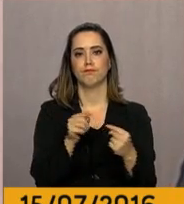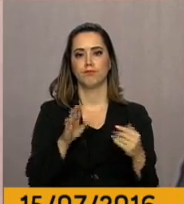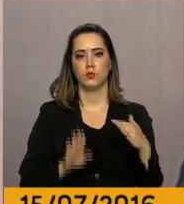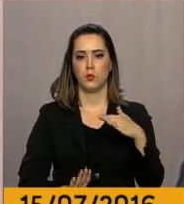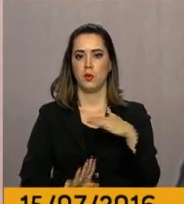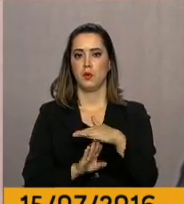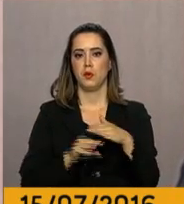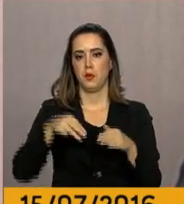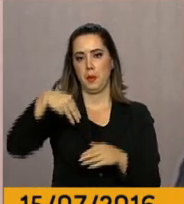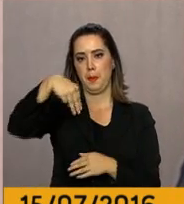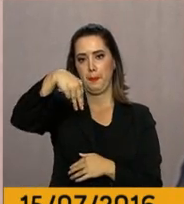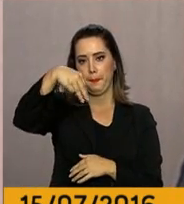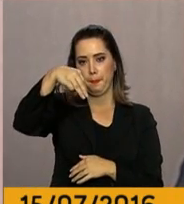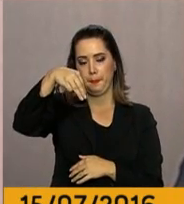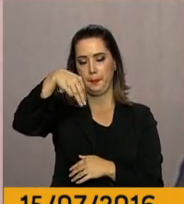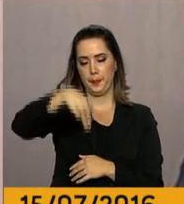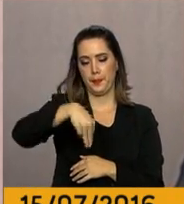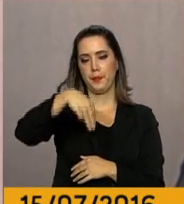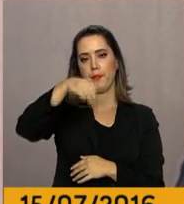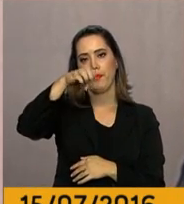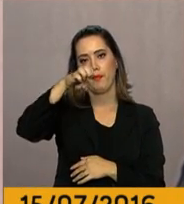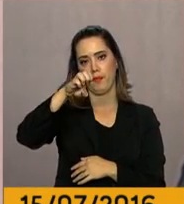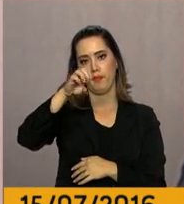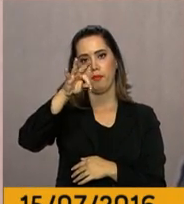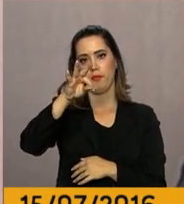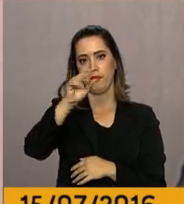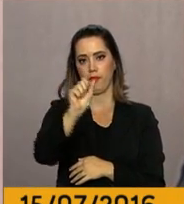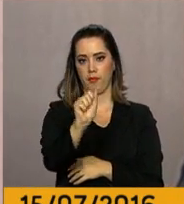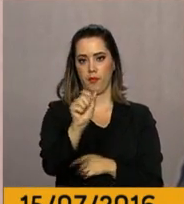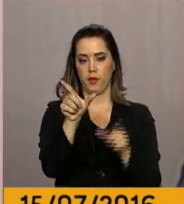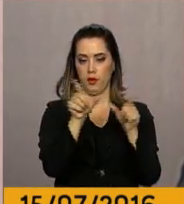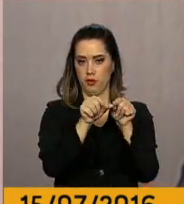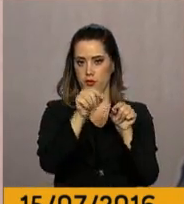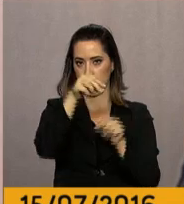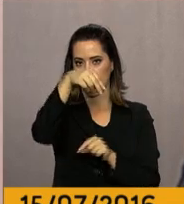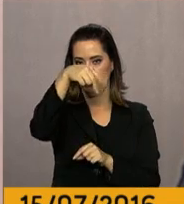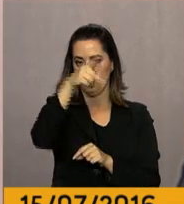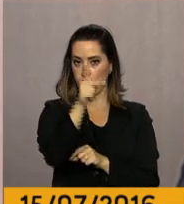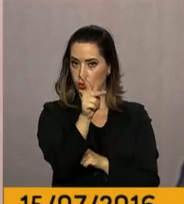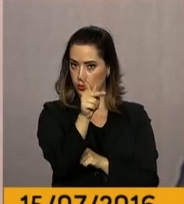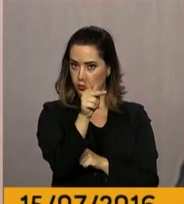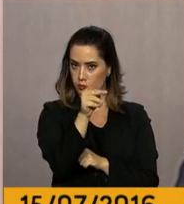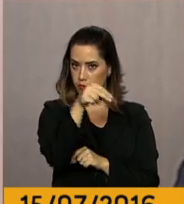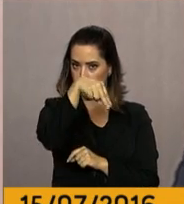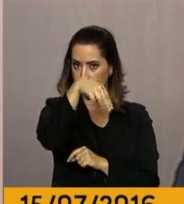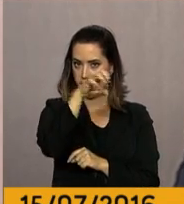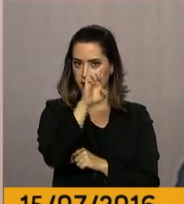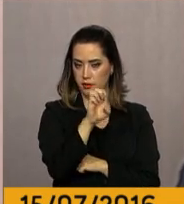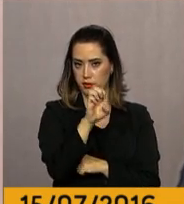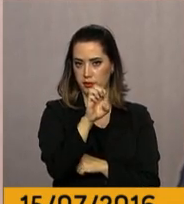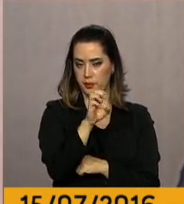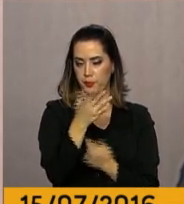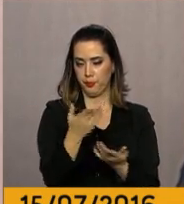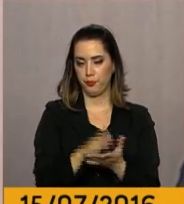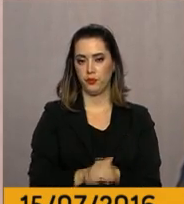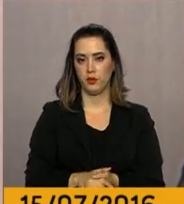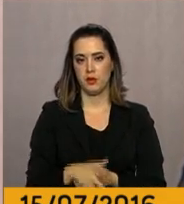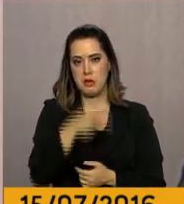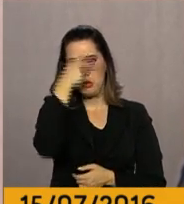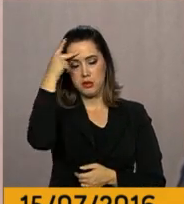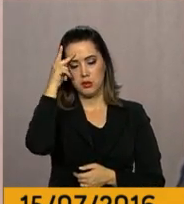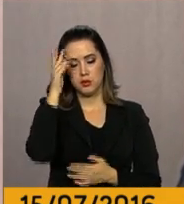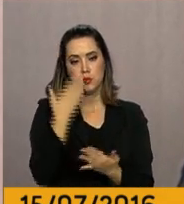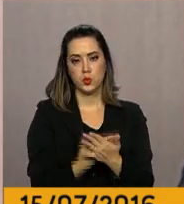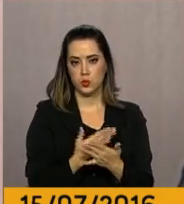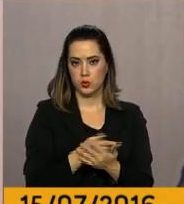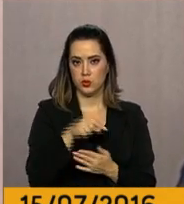do PNE. A população estudantil em idade universitária no Brasil, 18 a